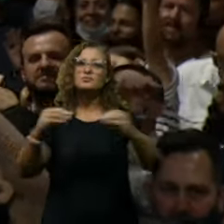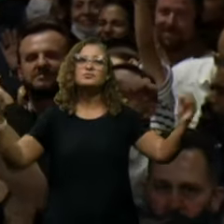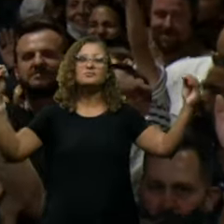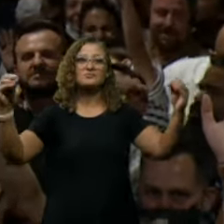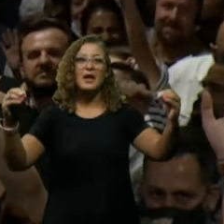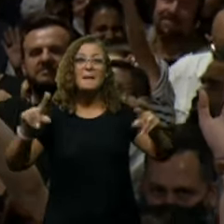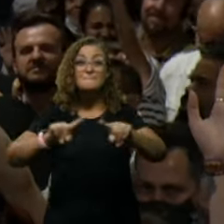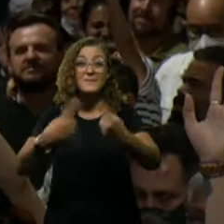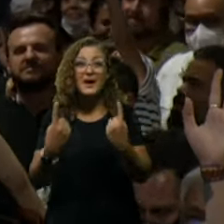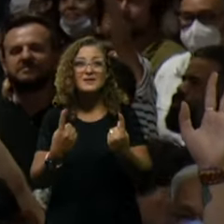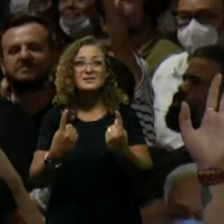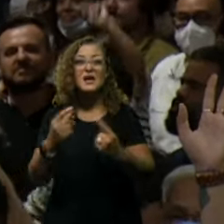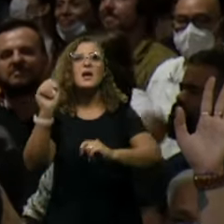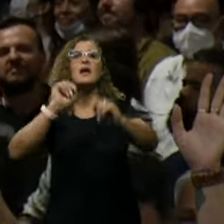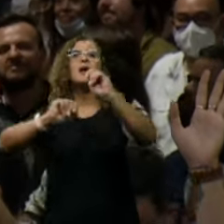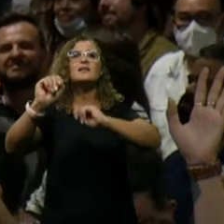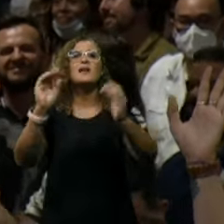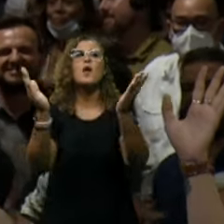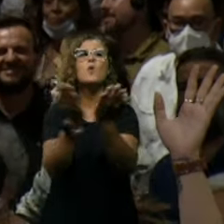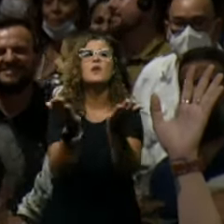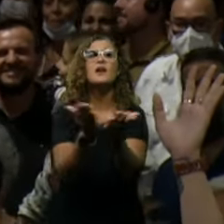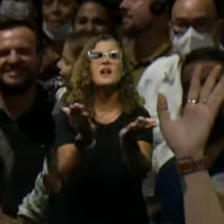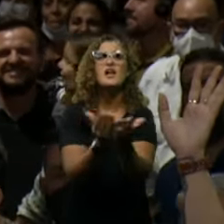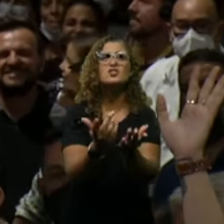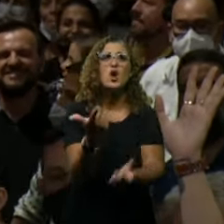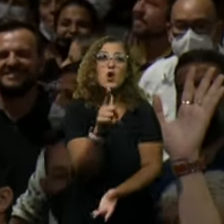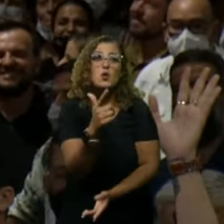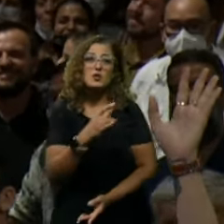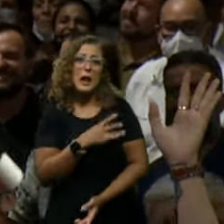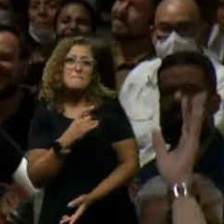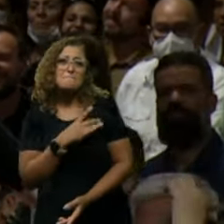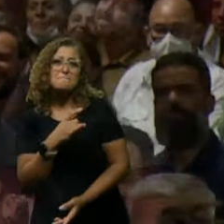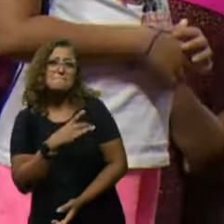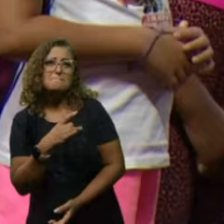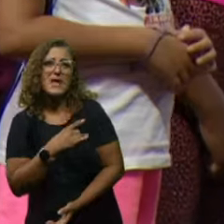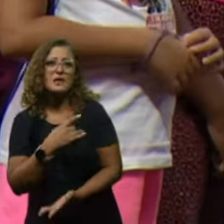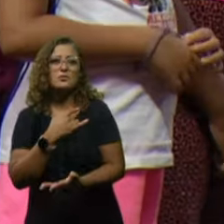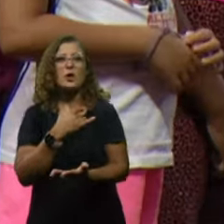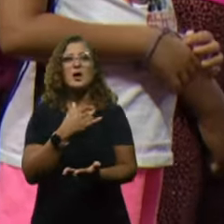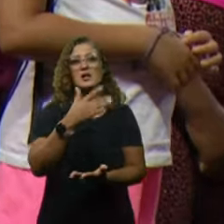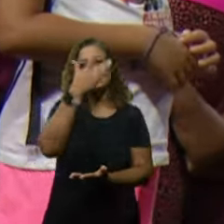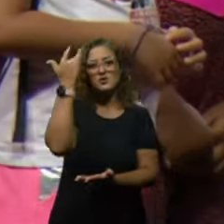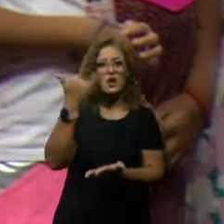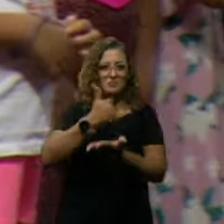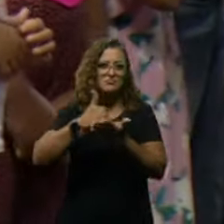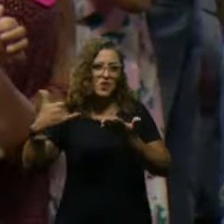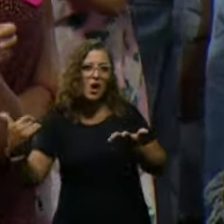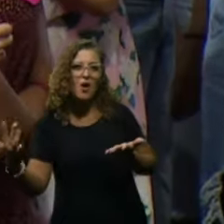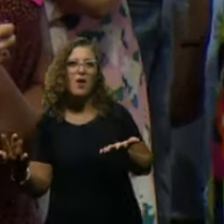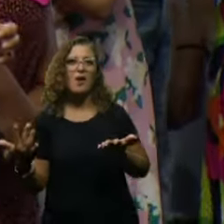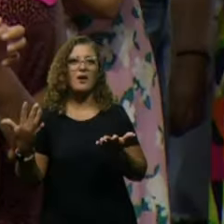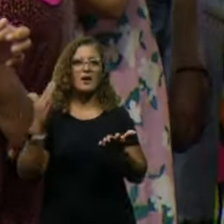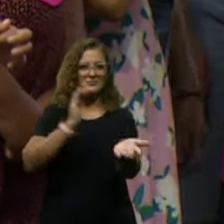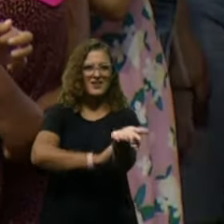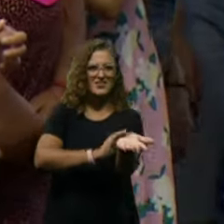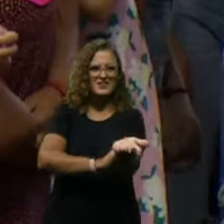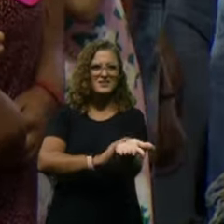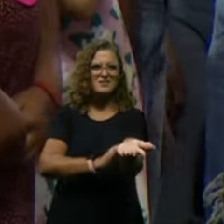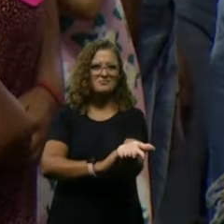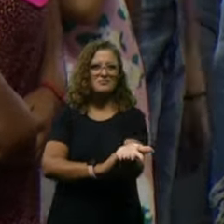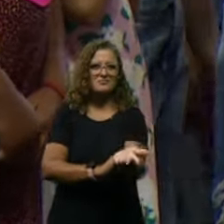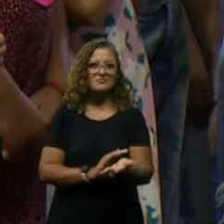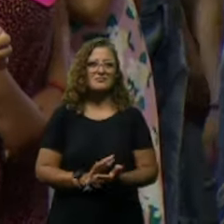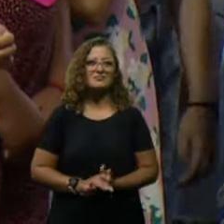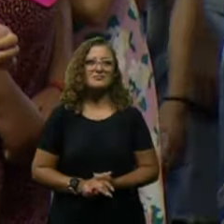o que não tem medo do tráfico eu posso falar isso aqui na Bola de Neve eu perguntei assim Priscila me diga aí onde